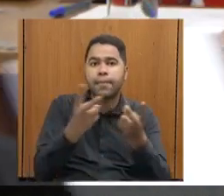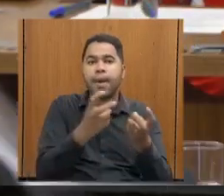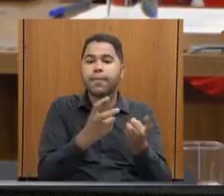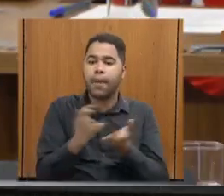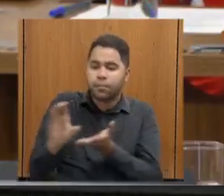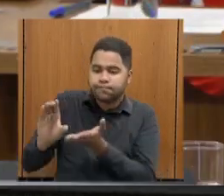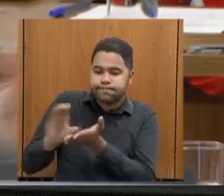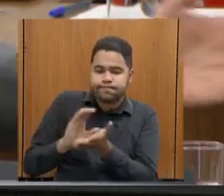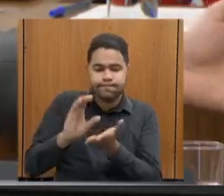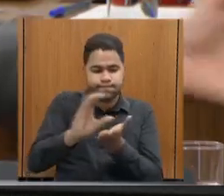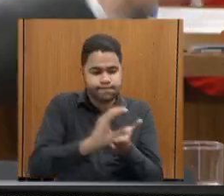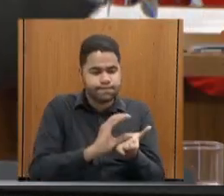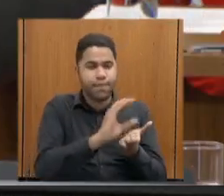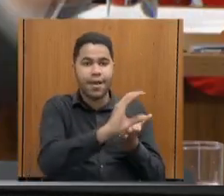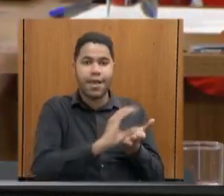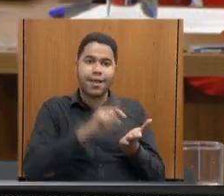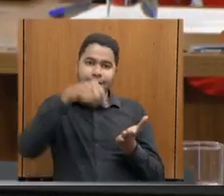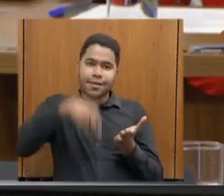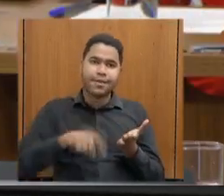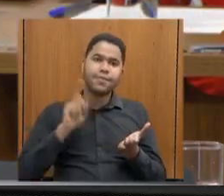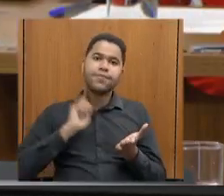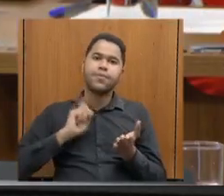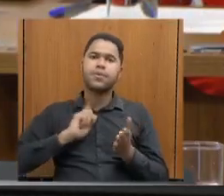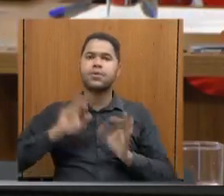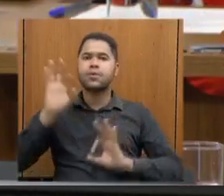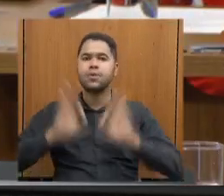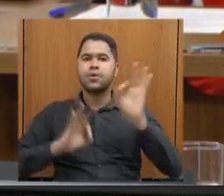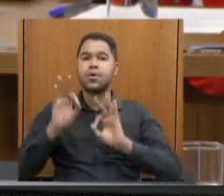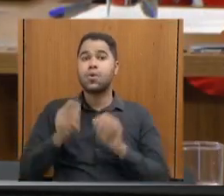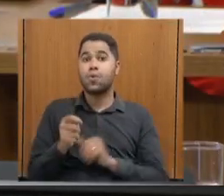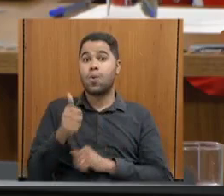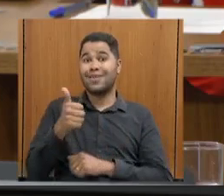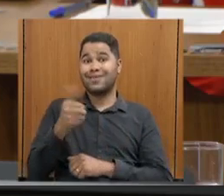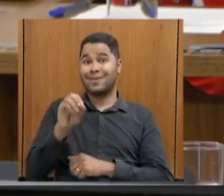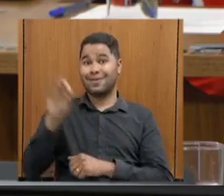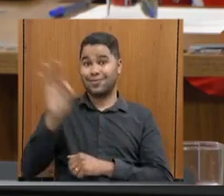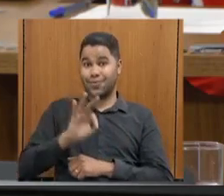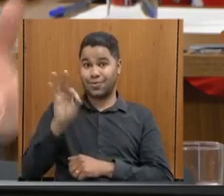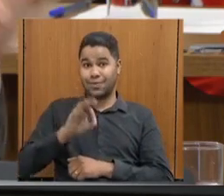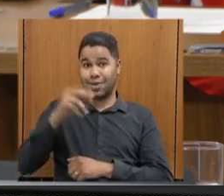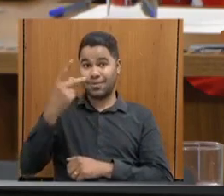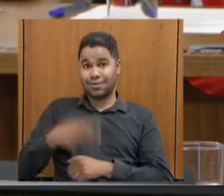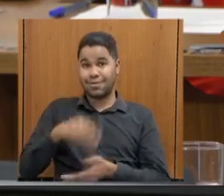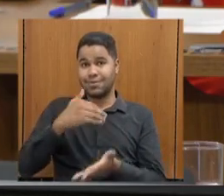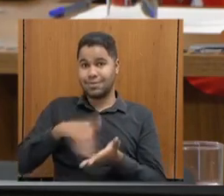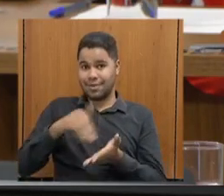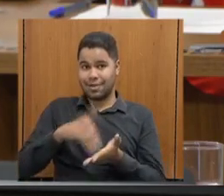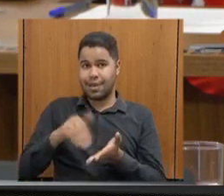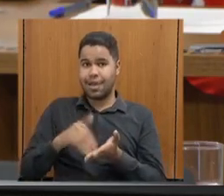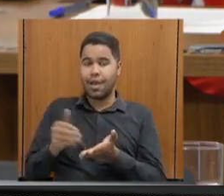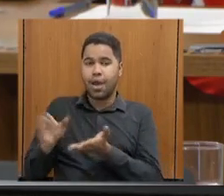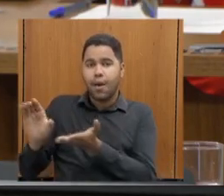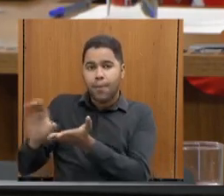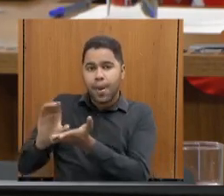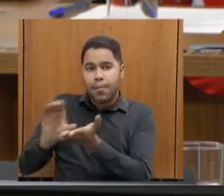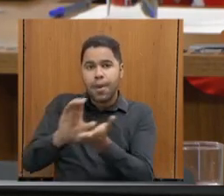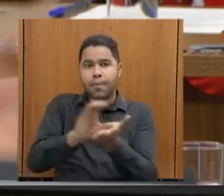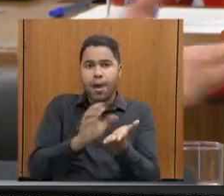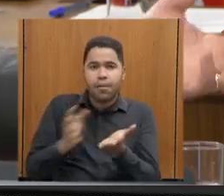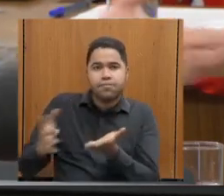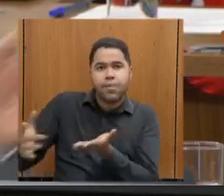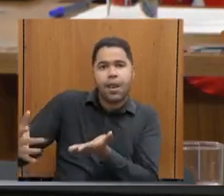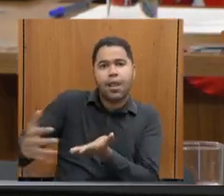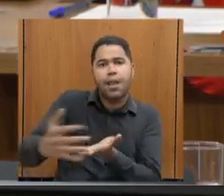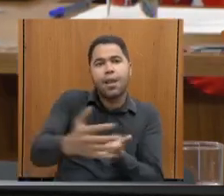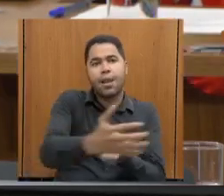Minas né hoje o nosso plano representa e quase dez porcento no secretário da total de atração de investimentos né